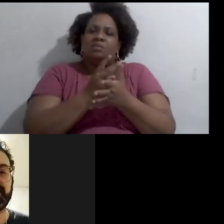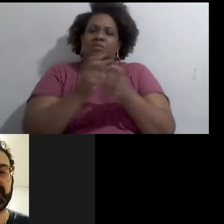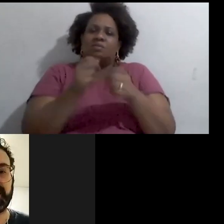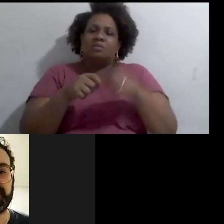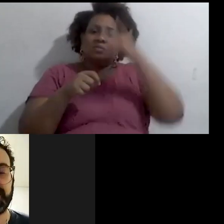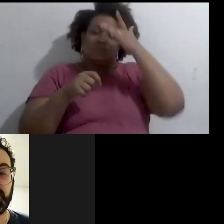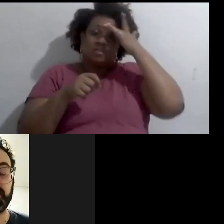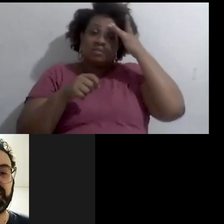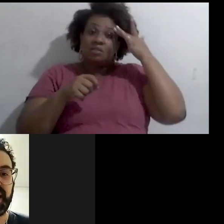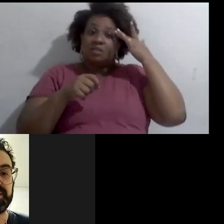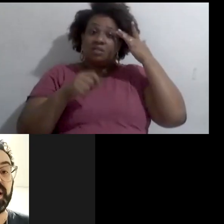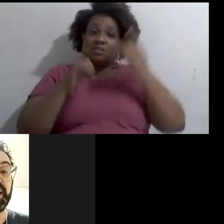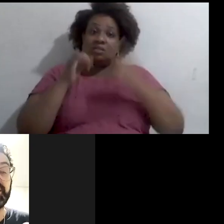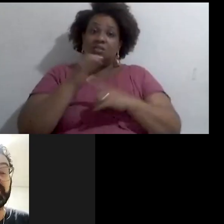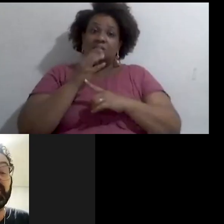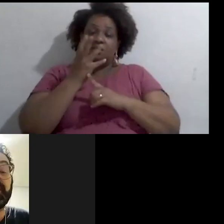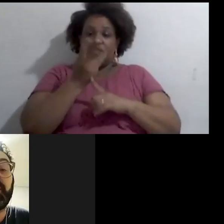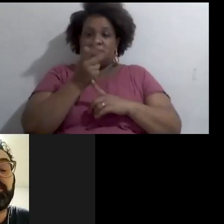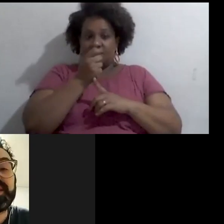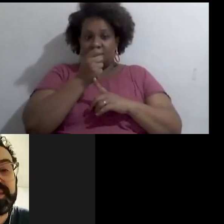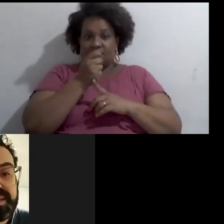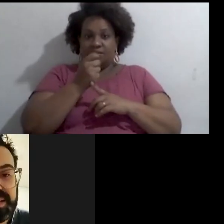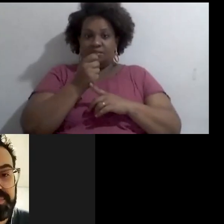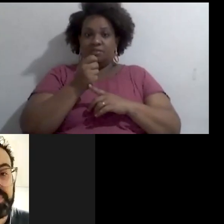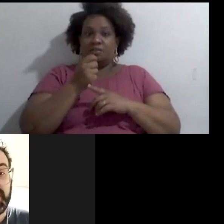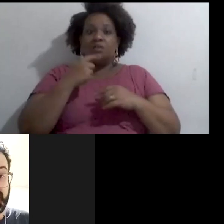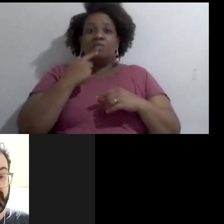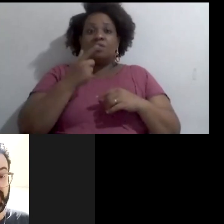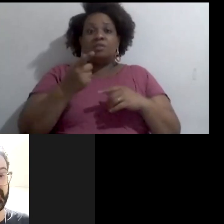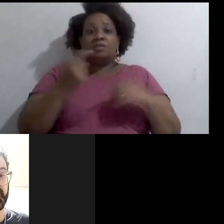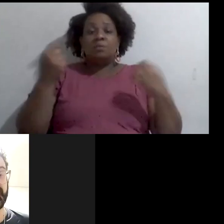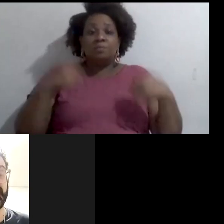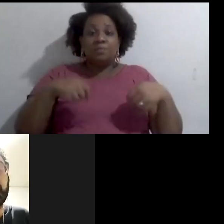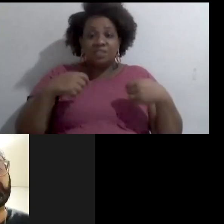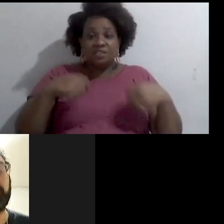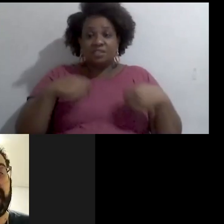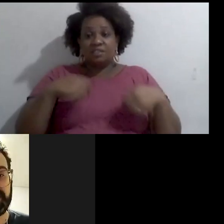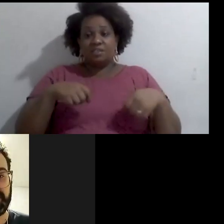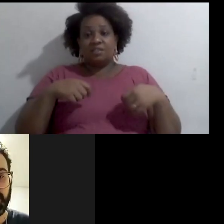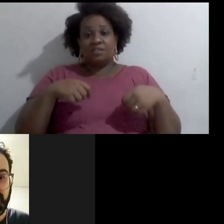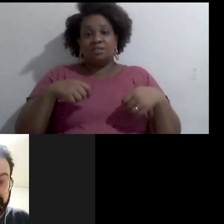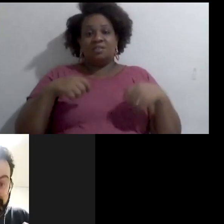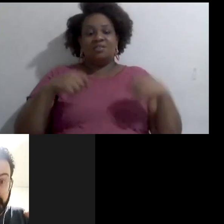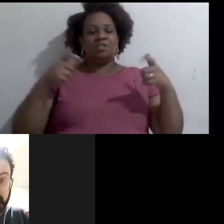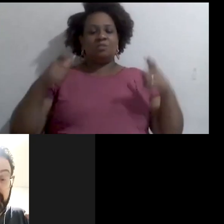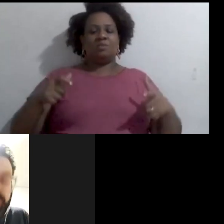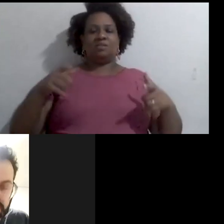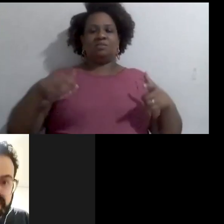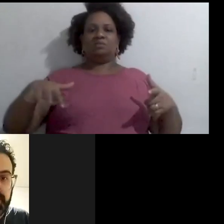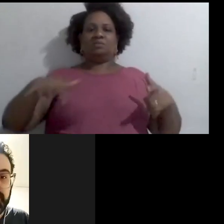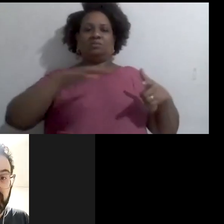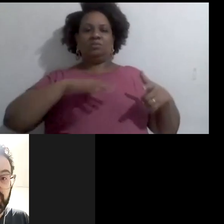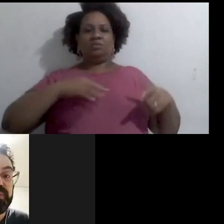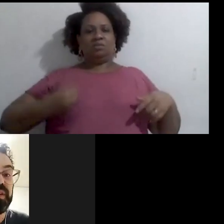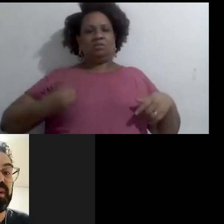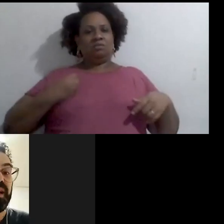onde que esses artistas estão concentrados. Então, assim, o interior precisa de espaço, porque a Bahia pulsa